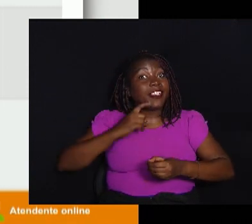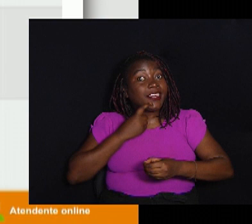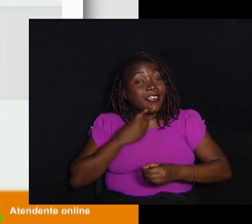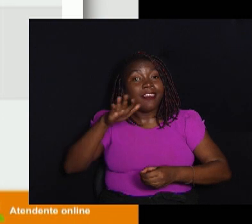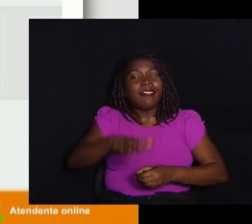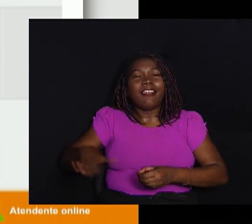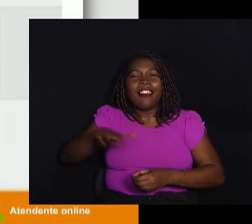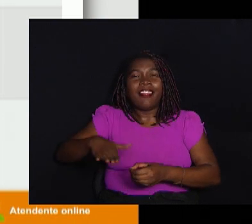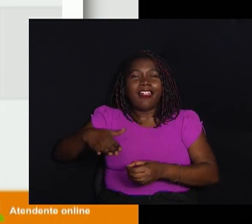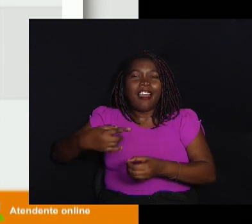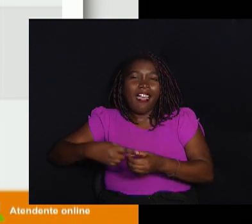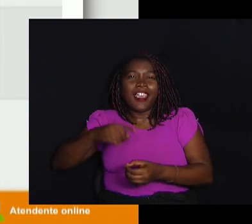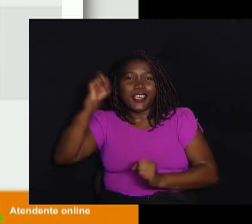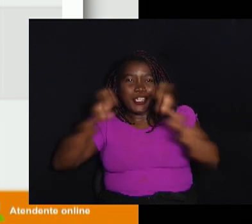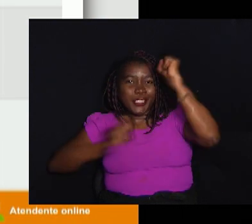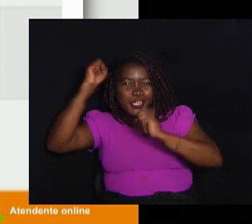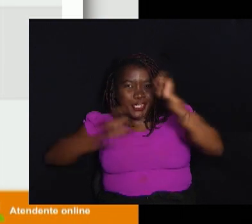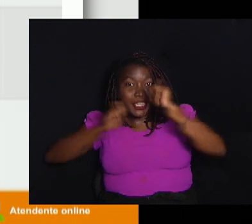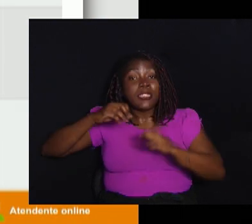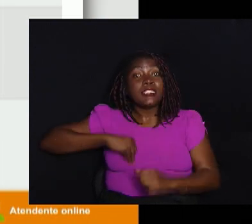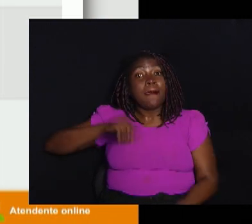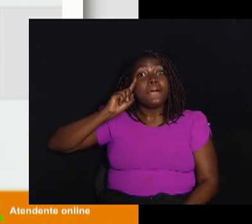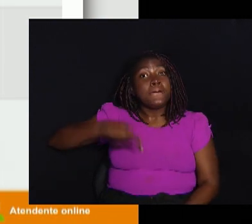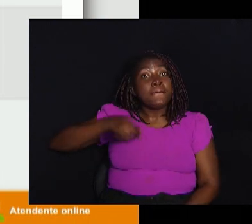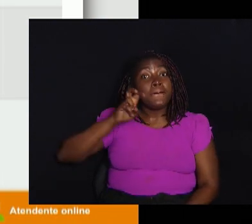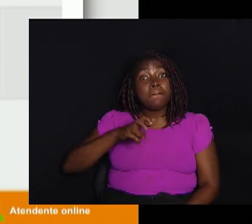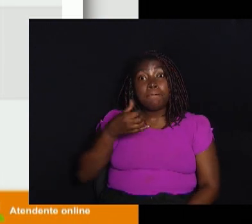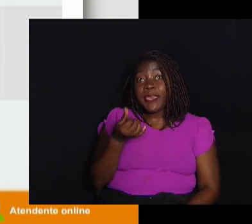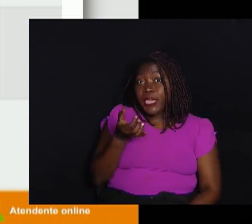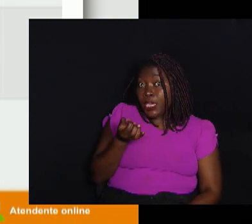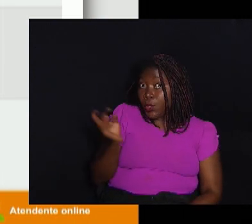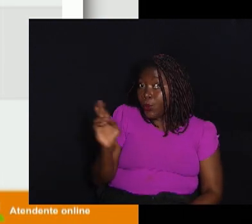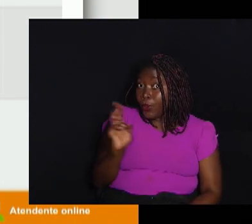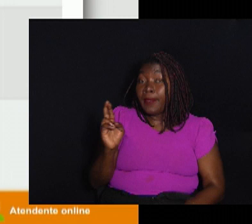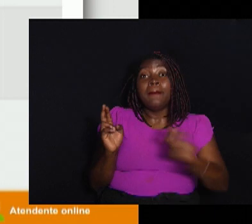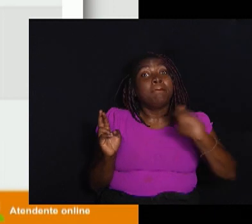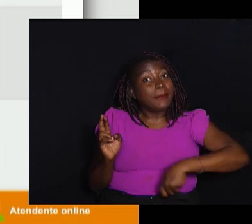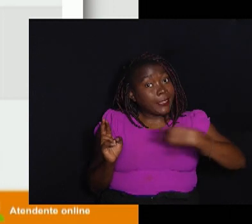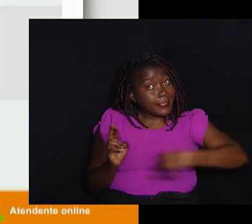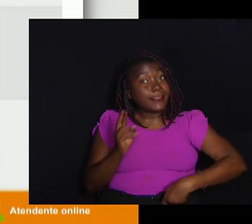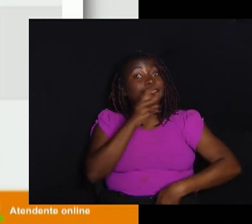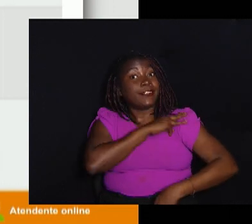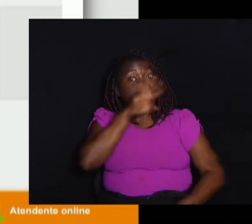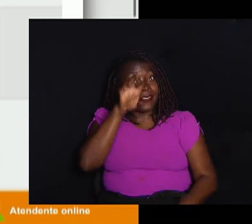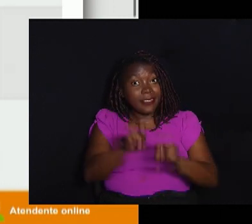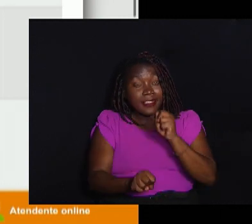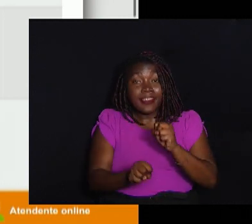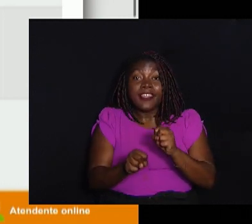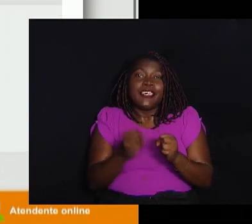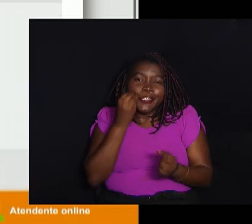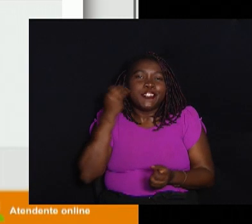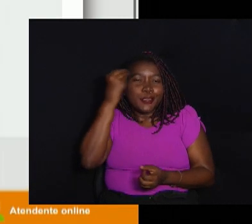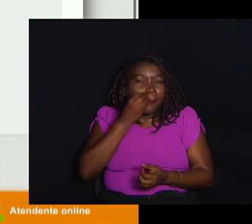no Distrito Industrial, o salário de R$ 1.560, precisa ter um ensino médio completo e uma